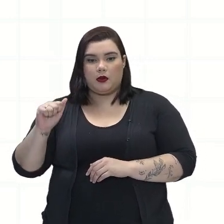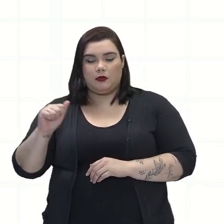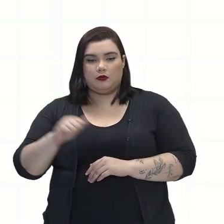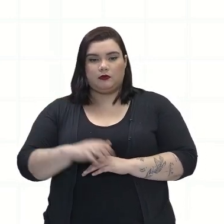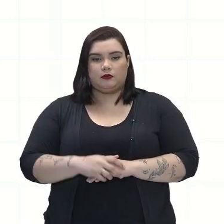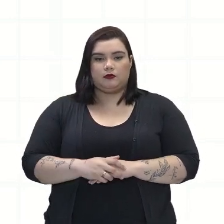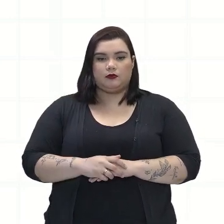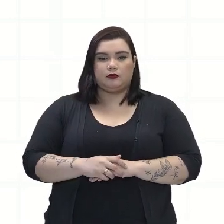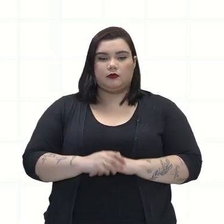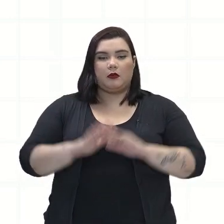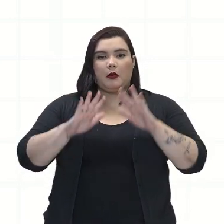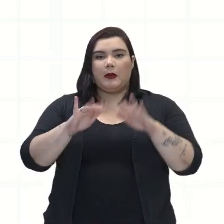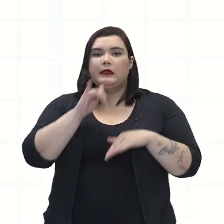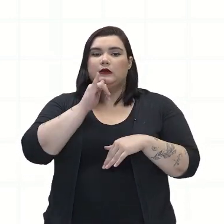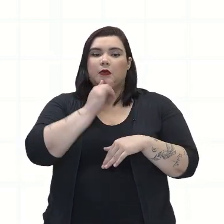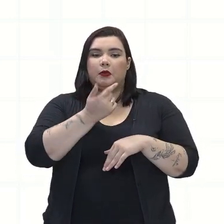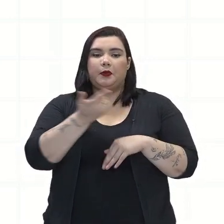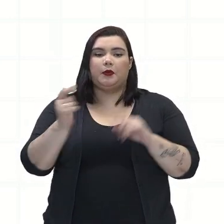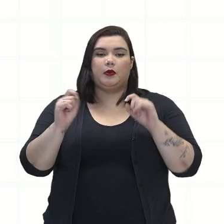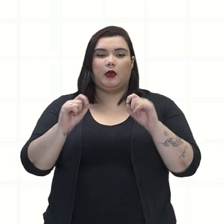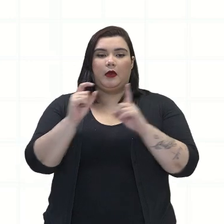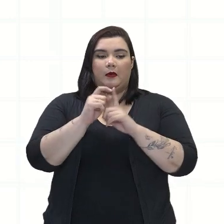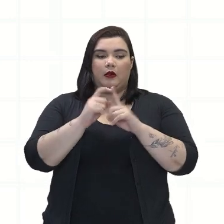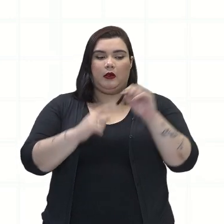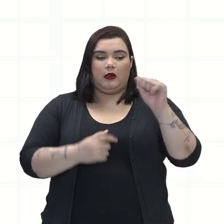an eraser.